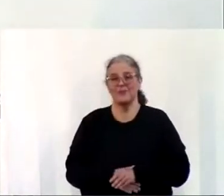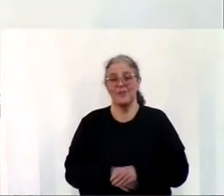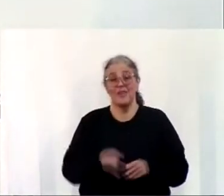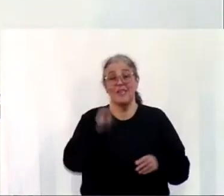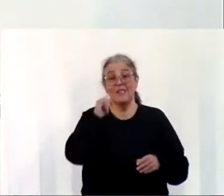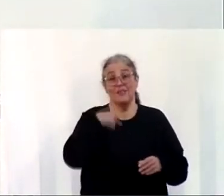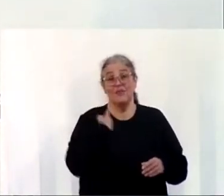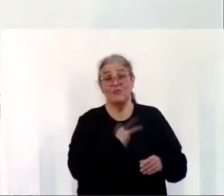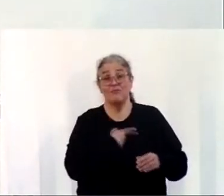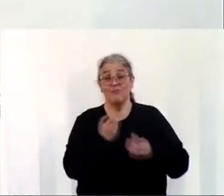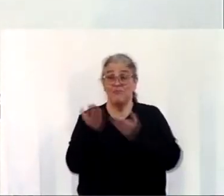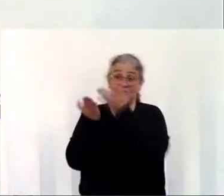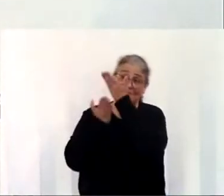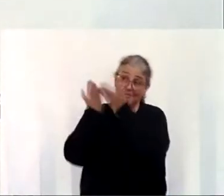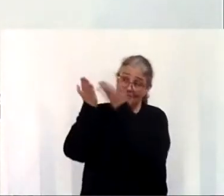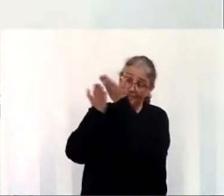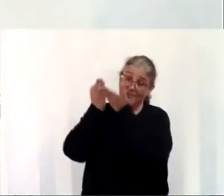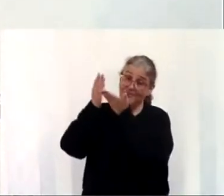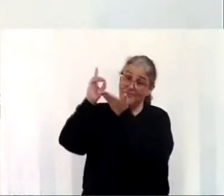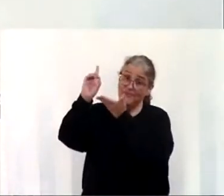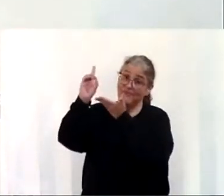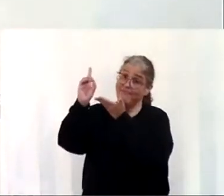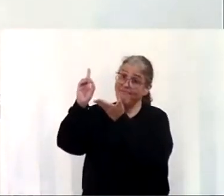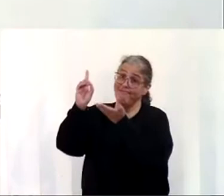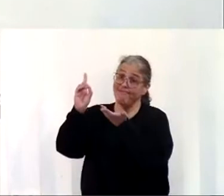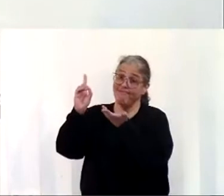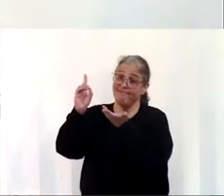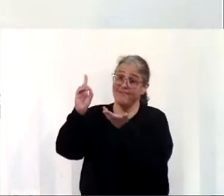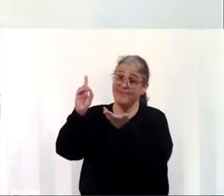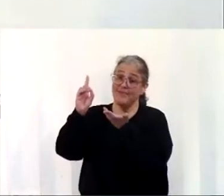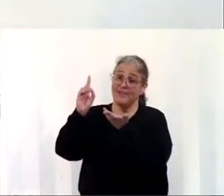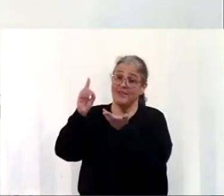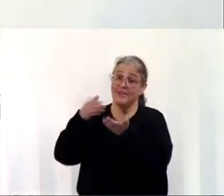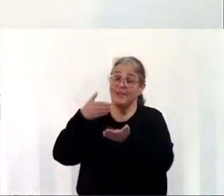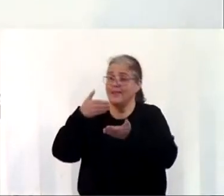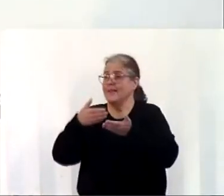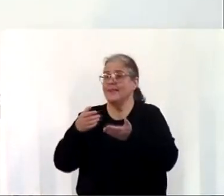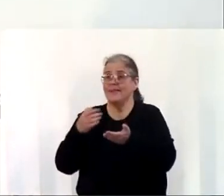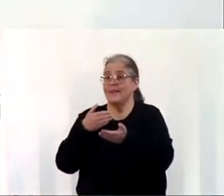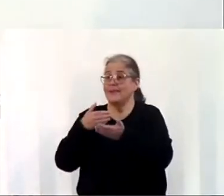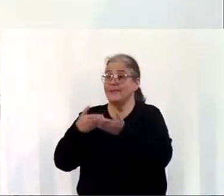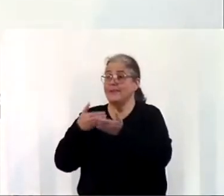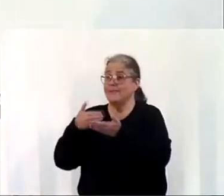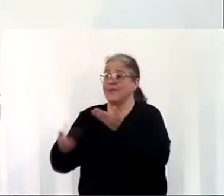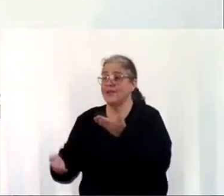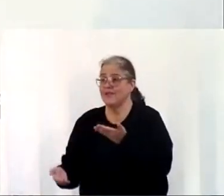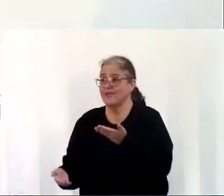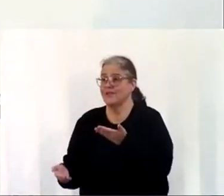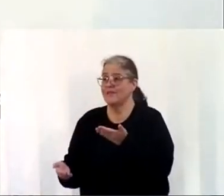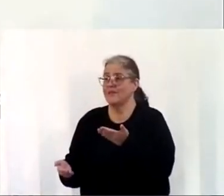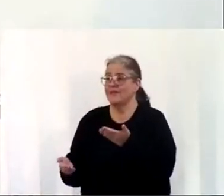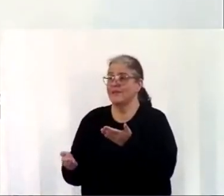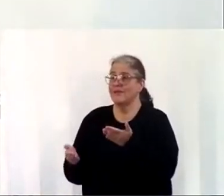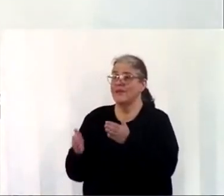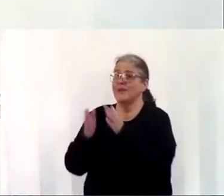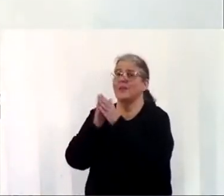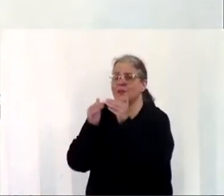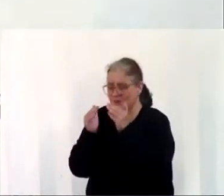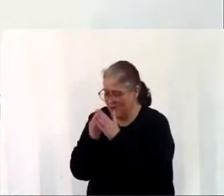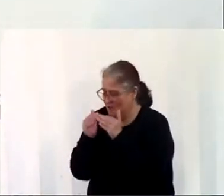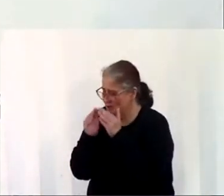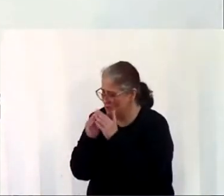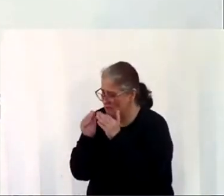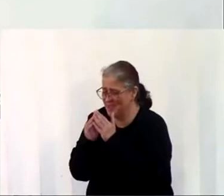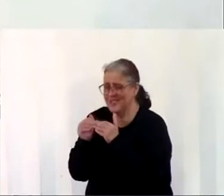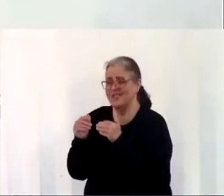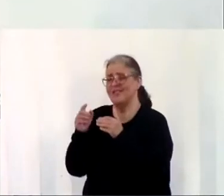com Deus a nossa relação tem se deteriorado, nós temos de olhar para uma passagem como essa e nos